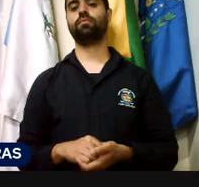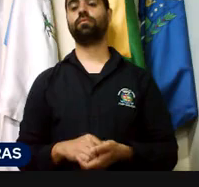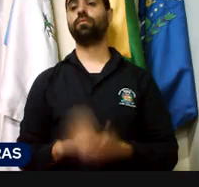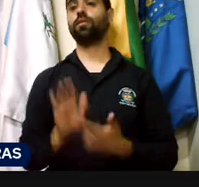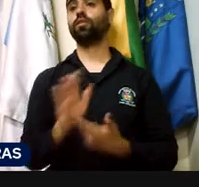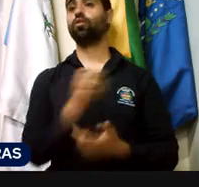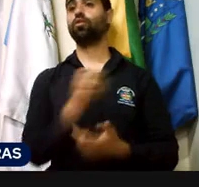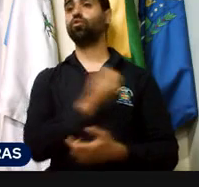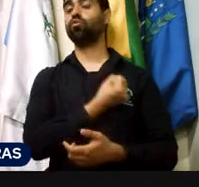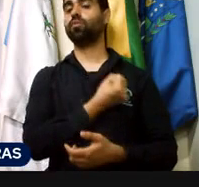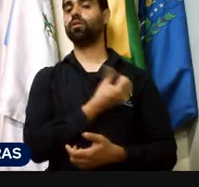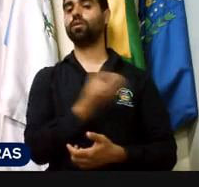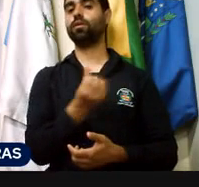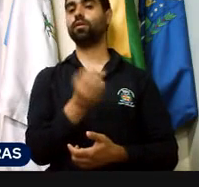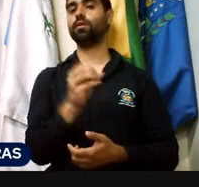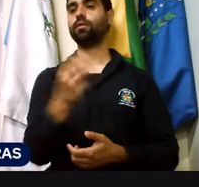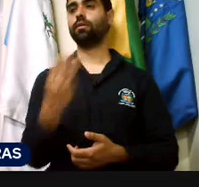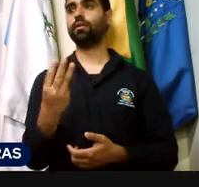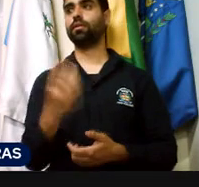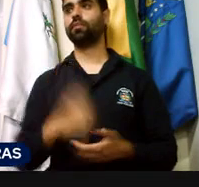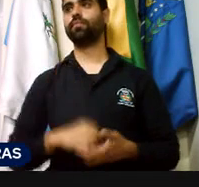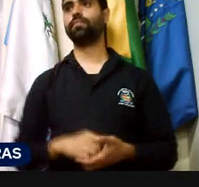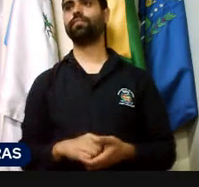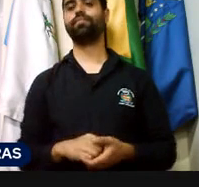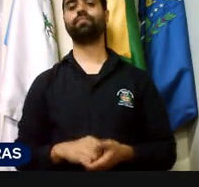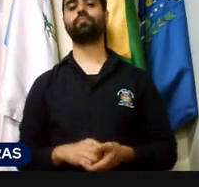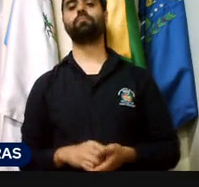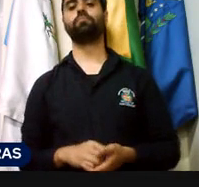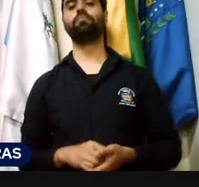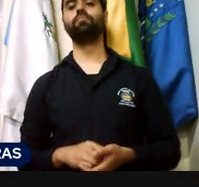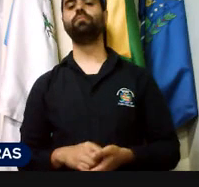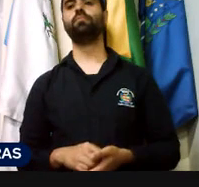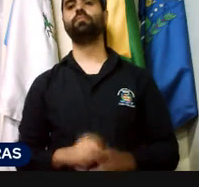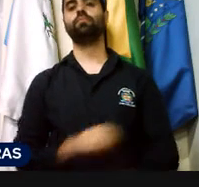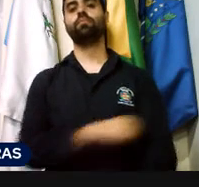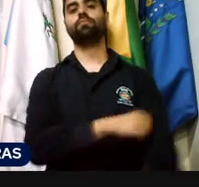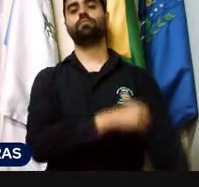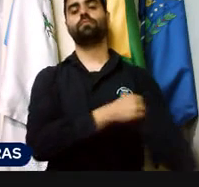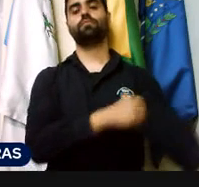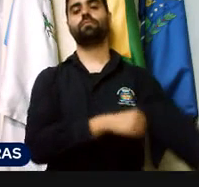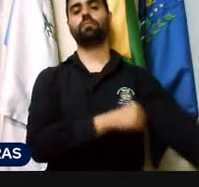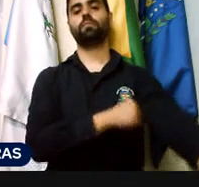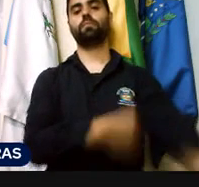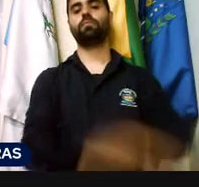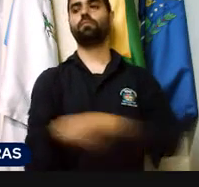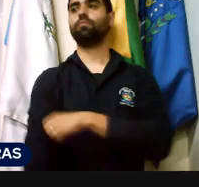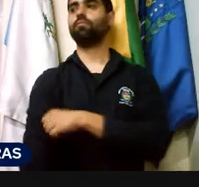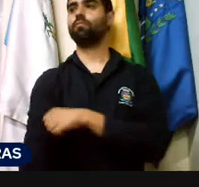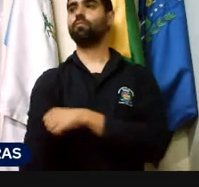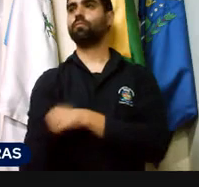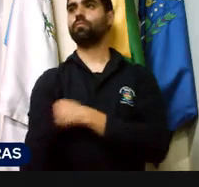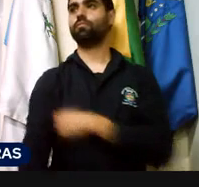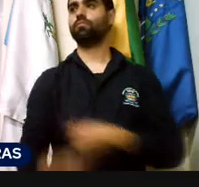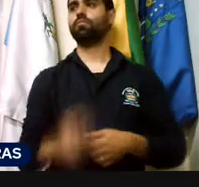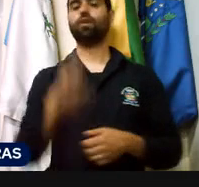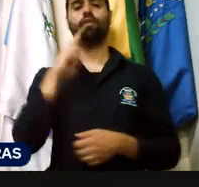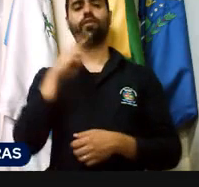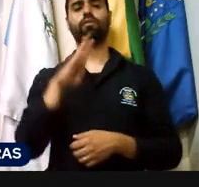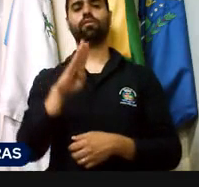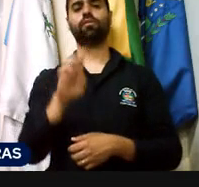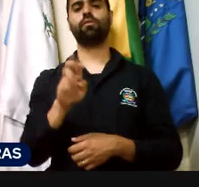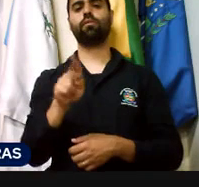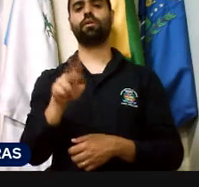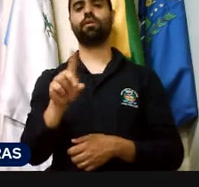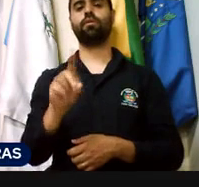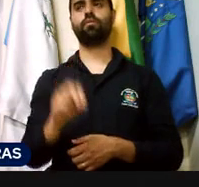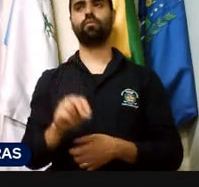Indicação número 603 de 2021. Excelentíssimo senhor presidente da Câmara Municipal, vereador Zé Reinaldo. O vereador Bernardo Machado requer a